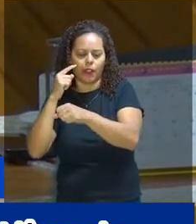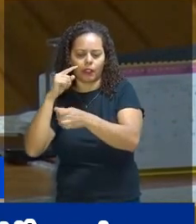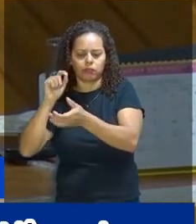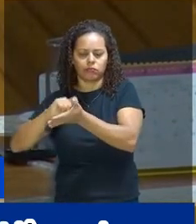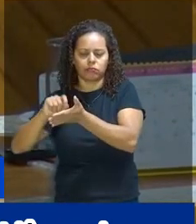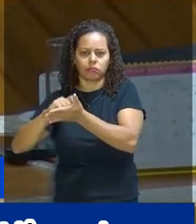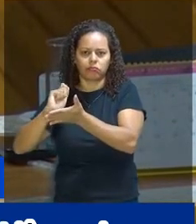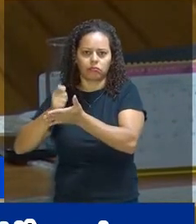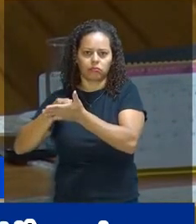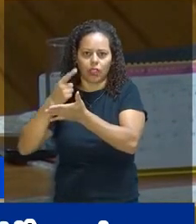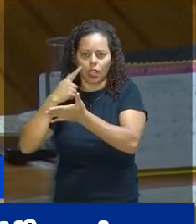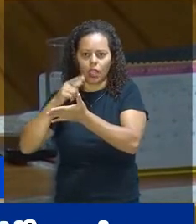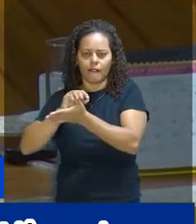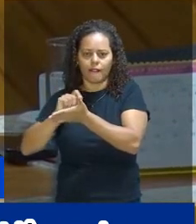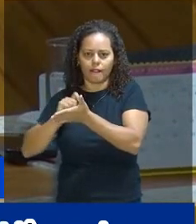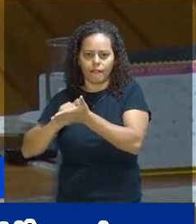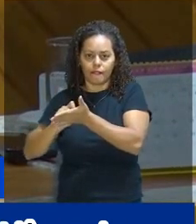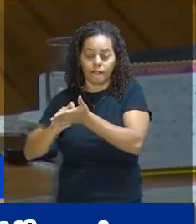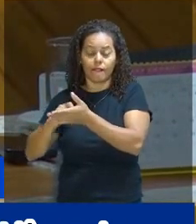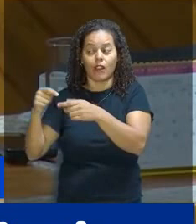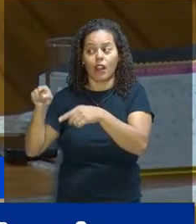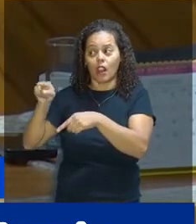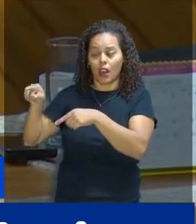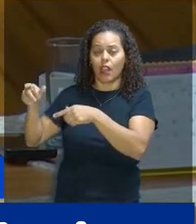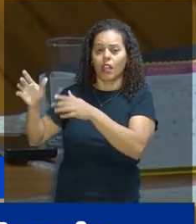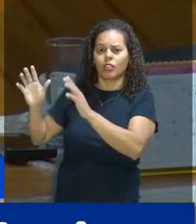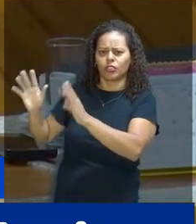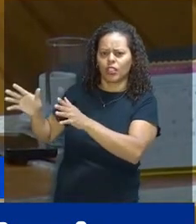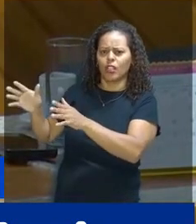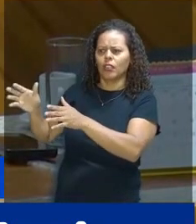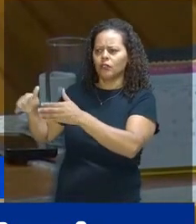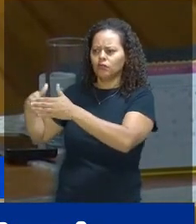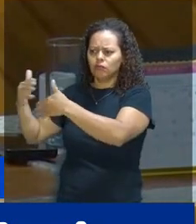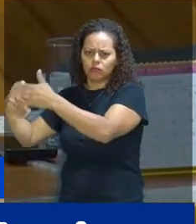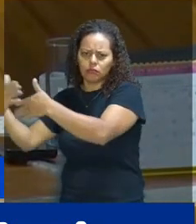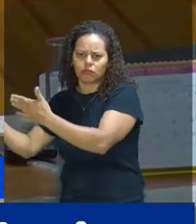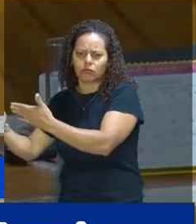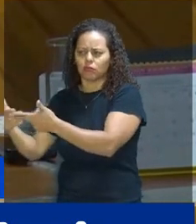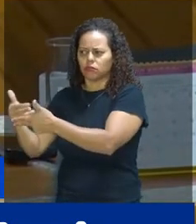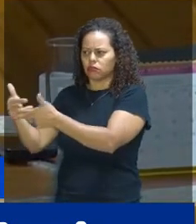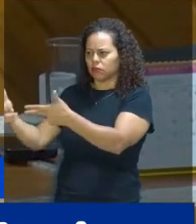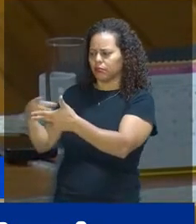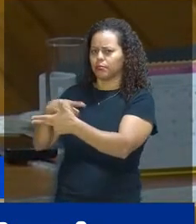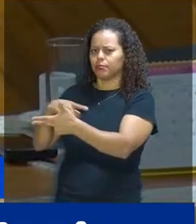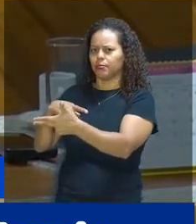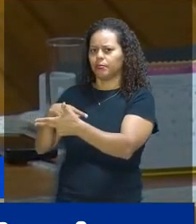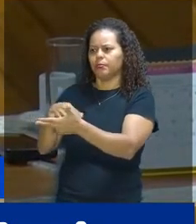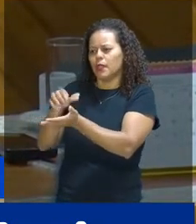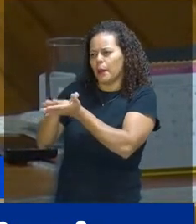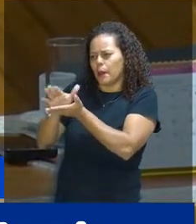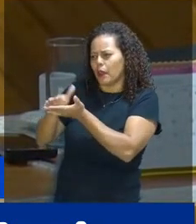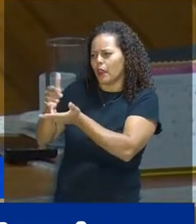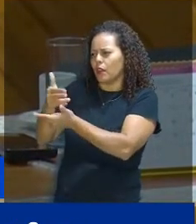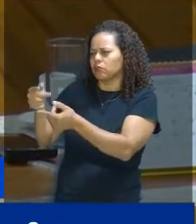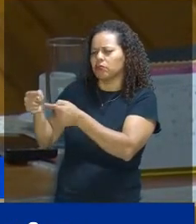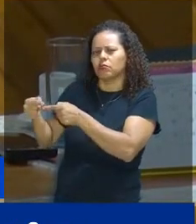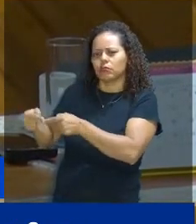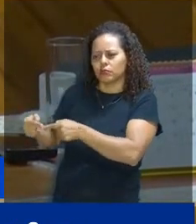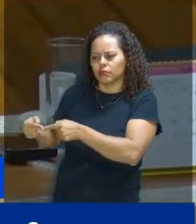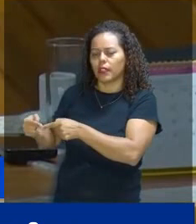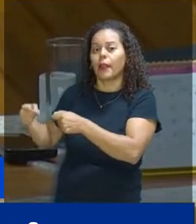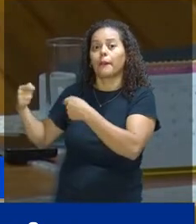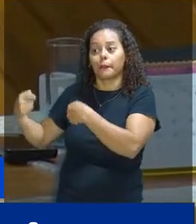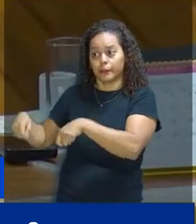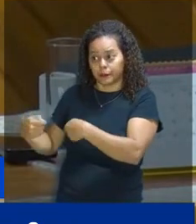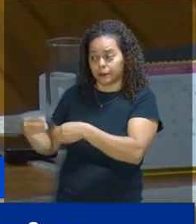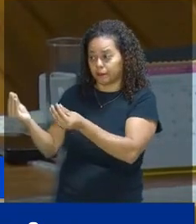de descrever a atividade conforme acordo do TRE, que eu cito aqui o acordo 8029/2023. Então,